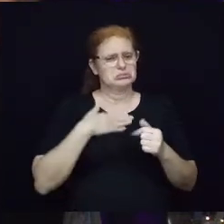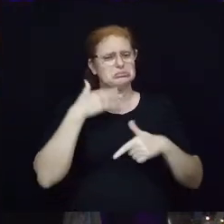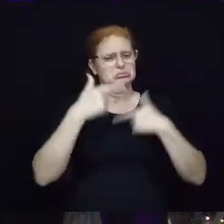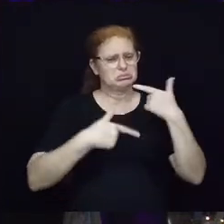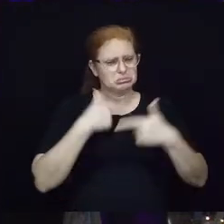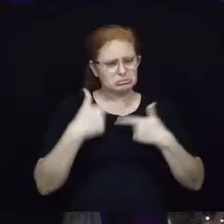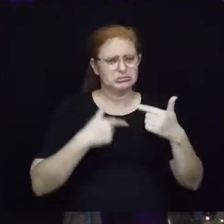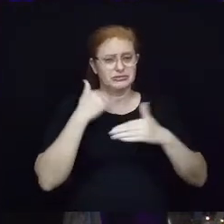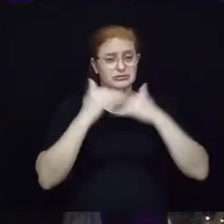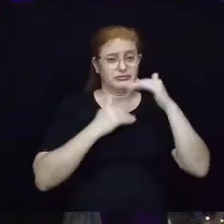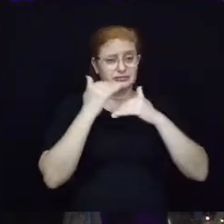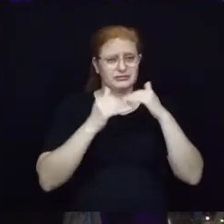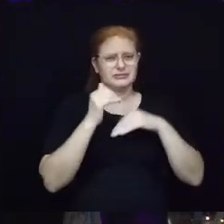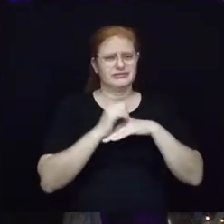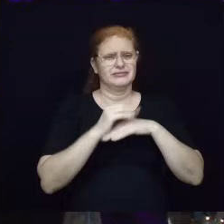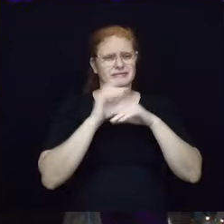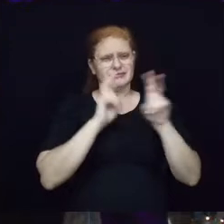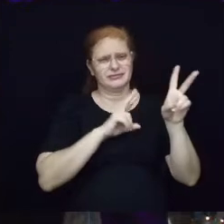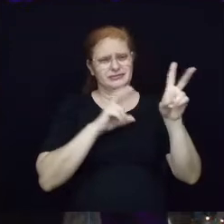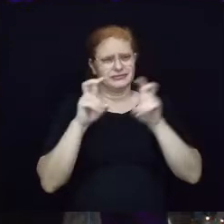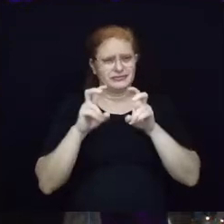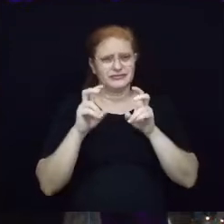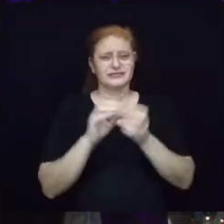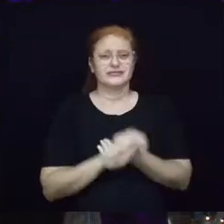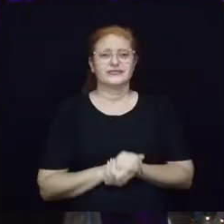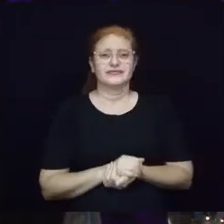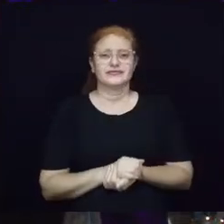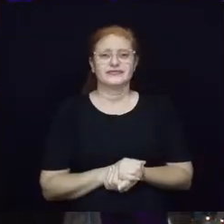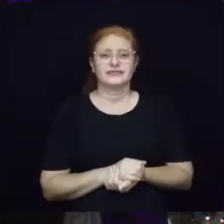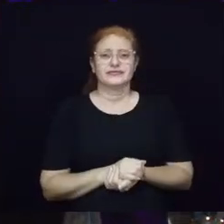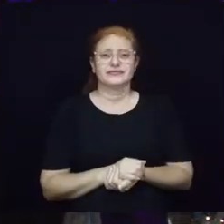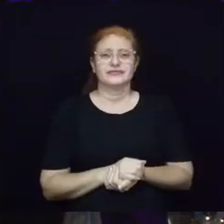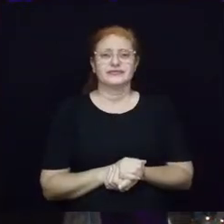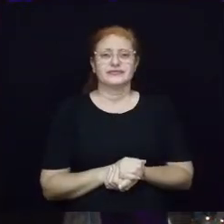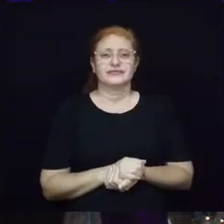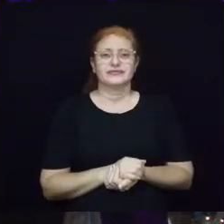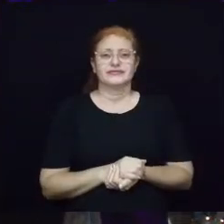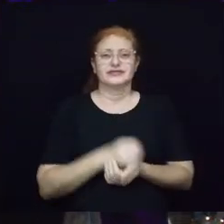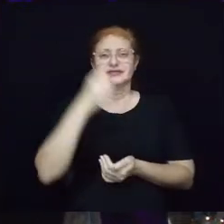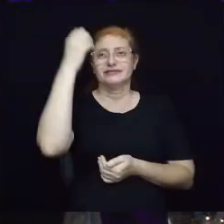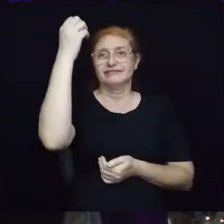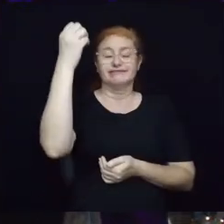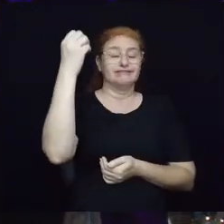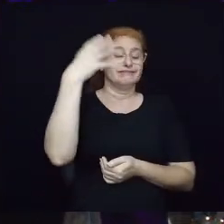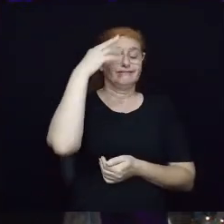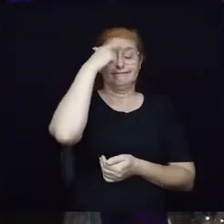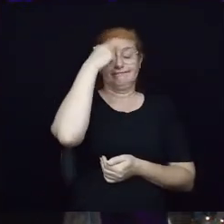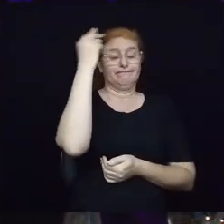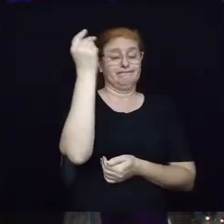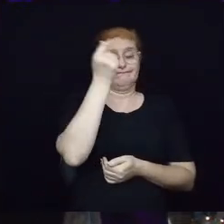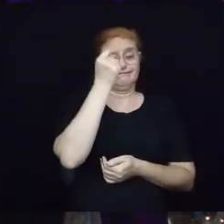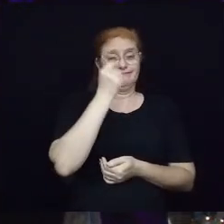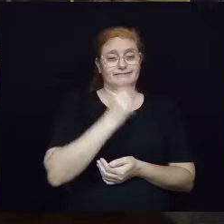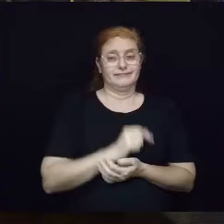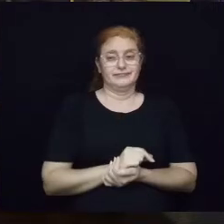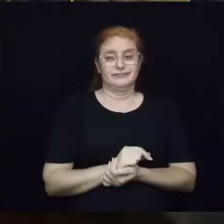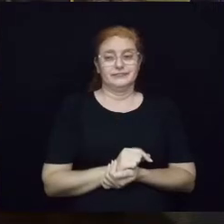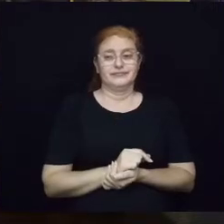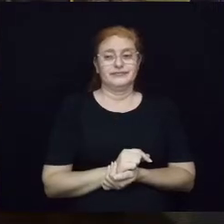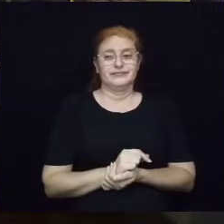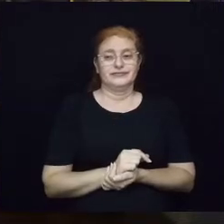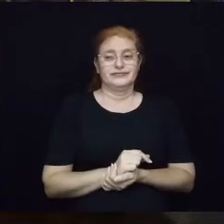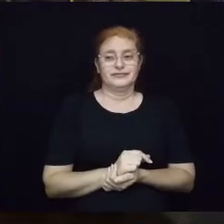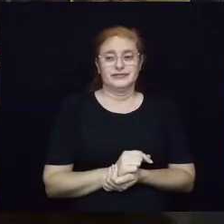que eu poderia desenvolver mais sobre aquele assunto, aí que, tipo, acendeu uma luz, assim, né? E aí